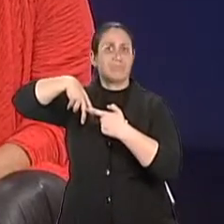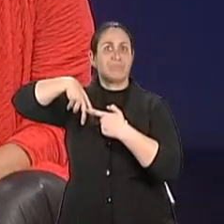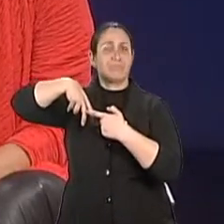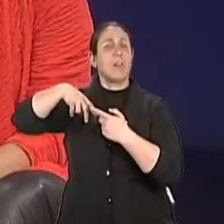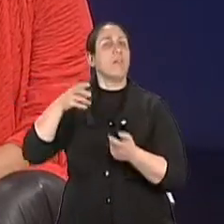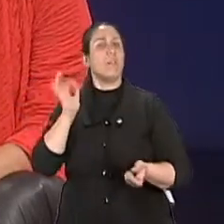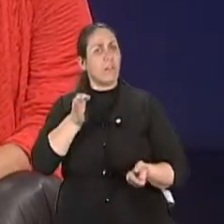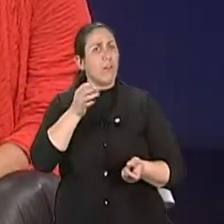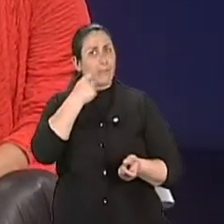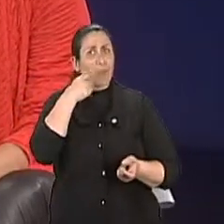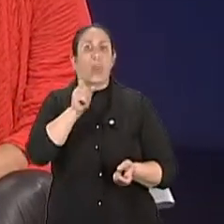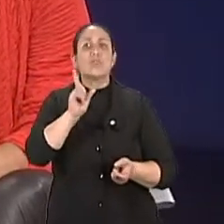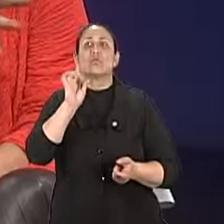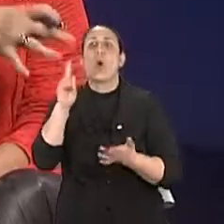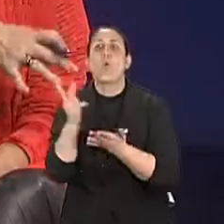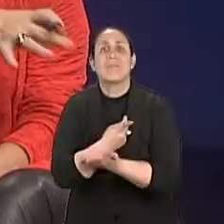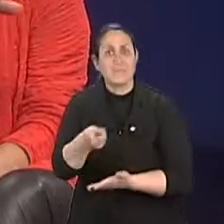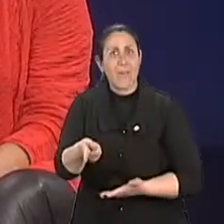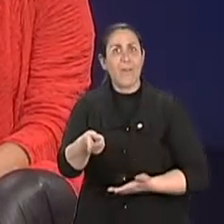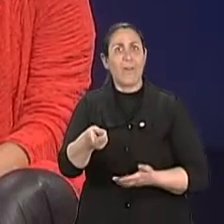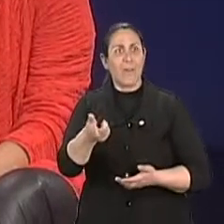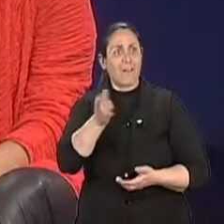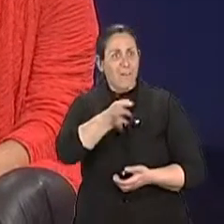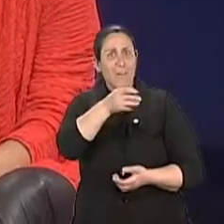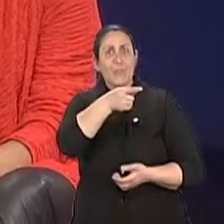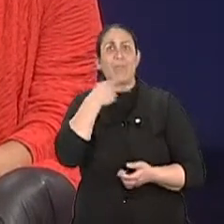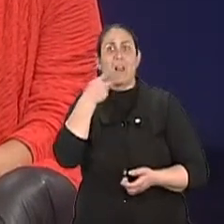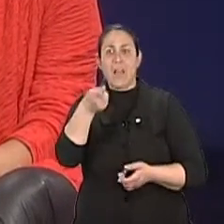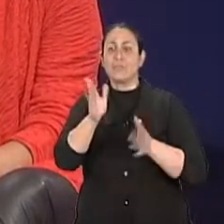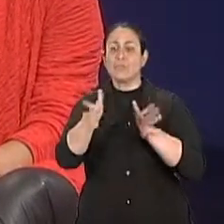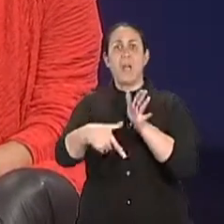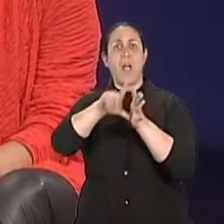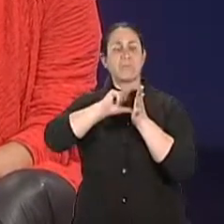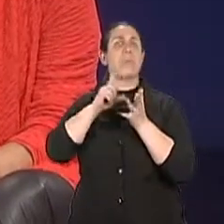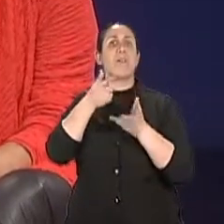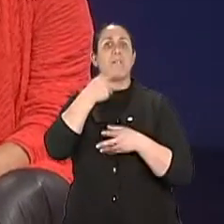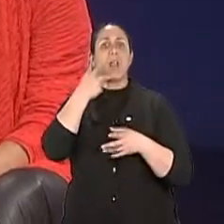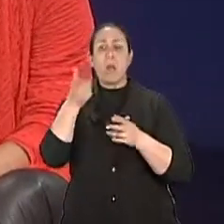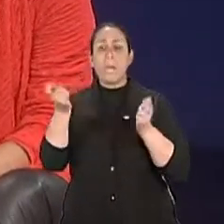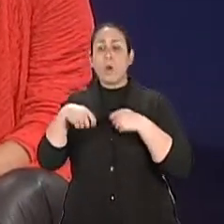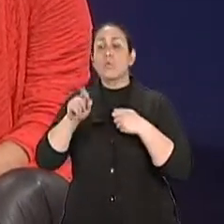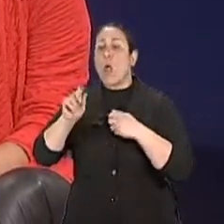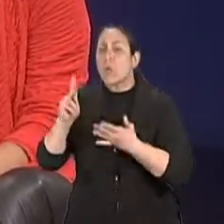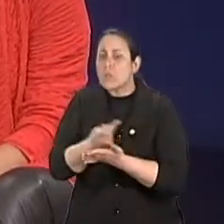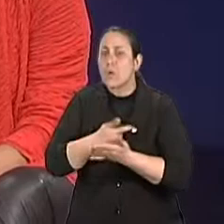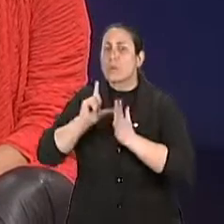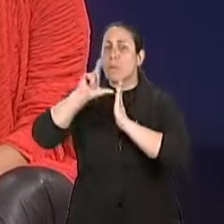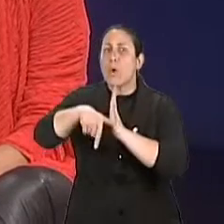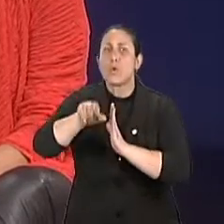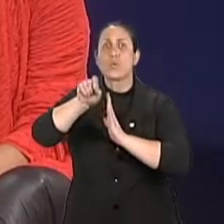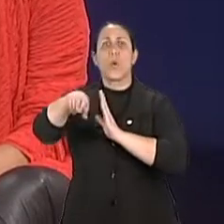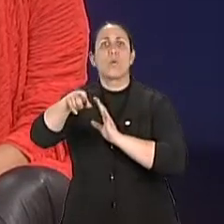verificar o fato ocorrido. É que o fato tem uma ramificação anterior ao fato, posterior ao fato, que tudo isso